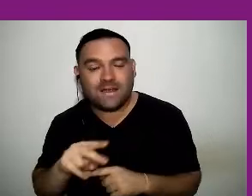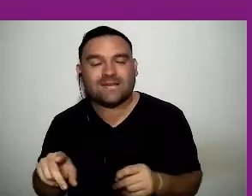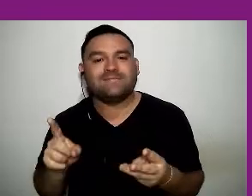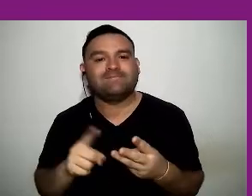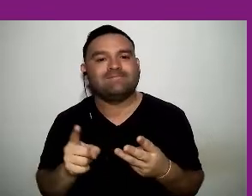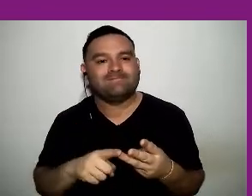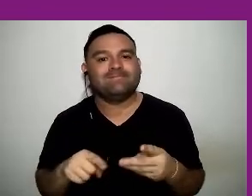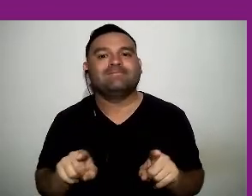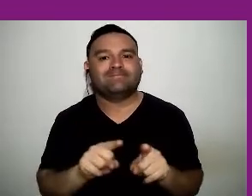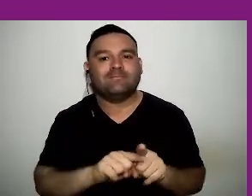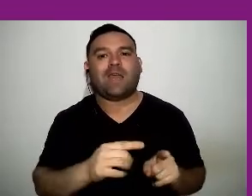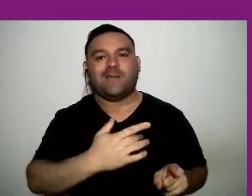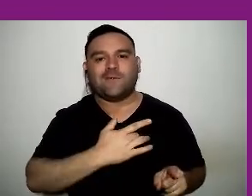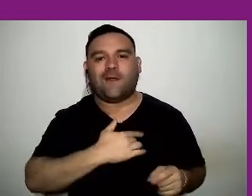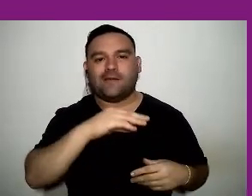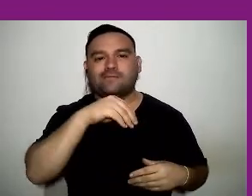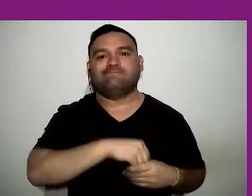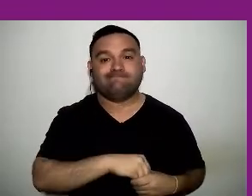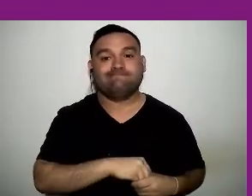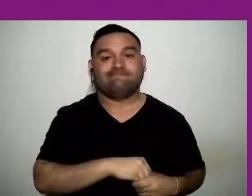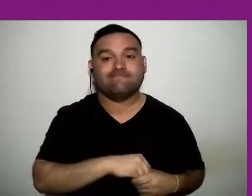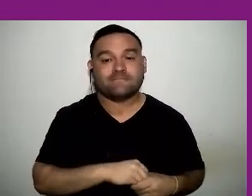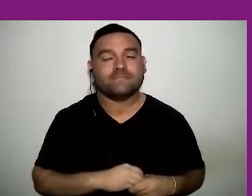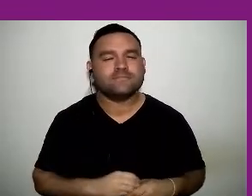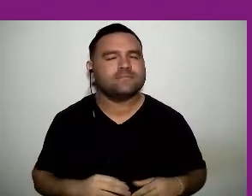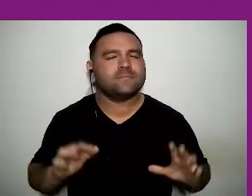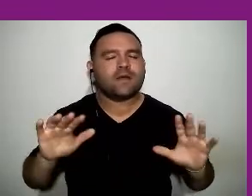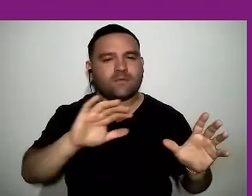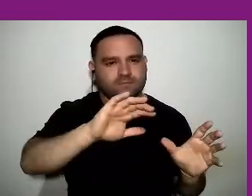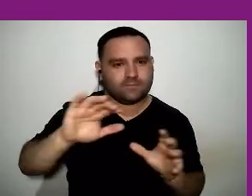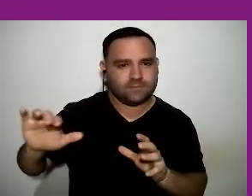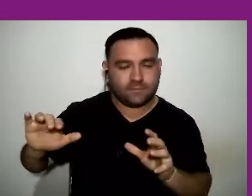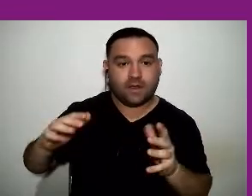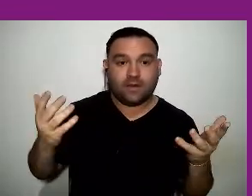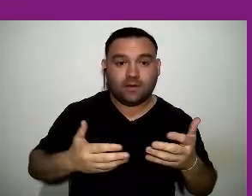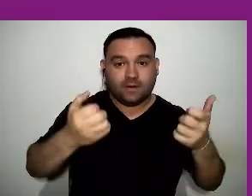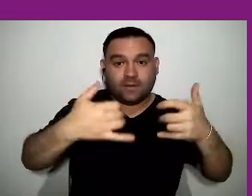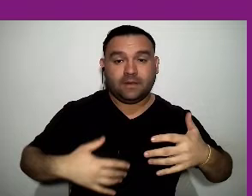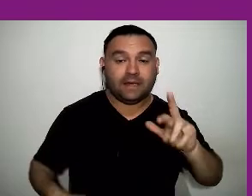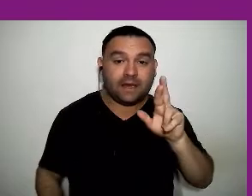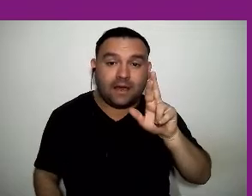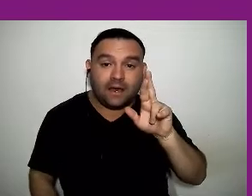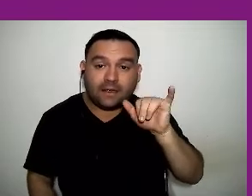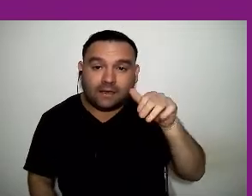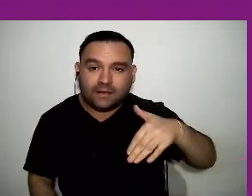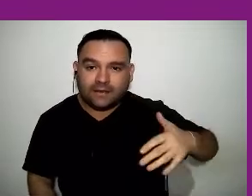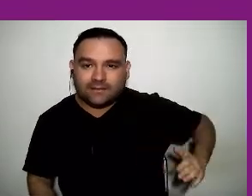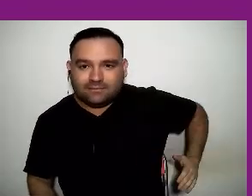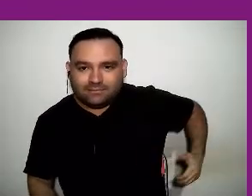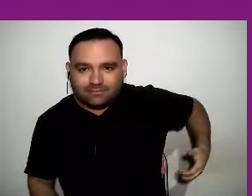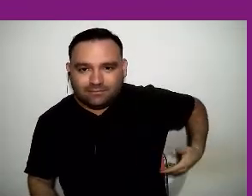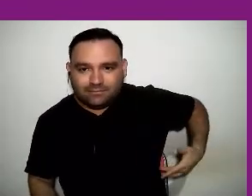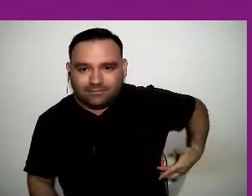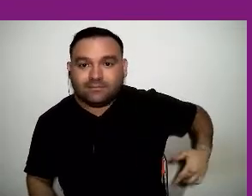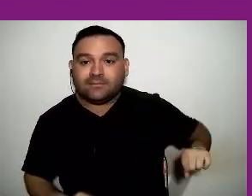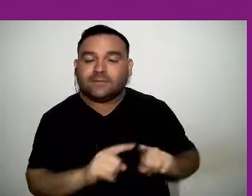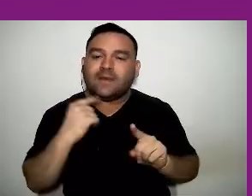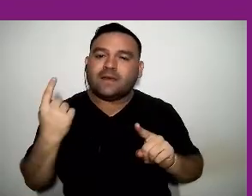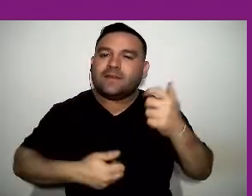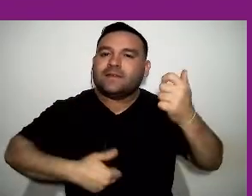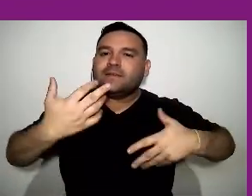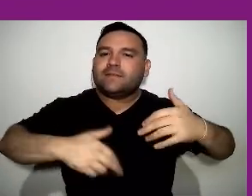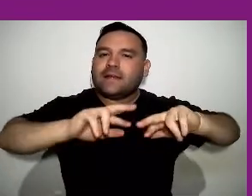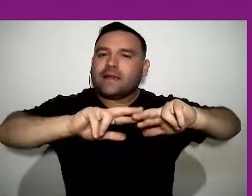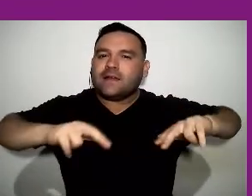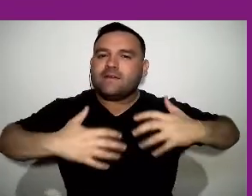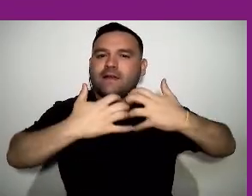se no miocárdio. Saindo um pouquinho do coração, entrando do rim, a gente também tinha